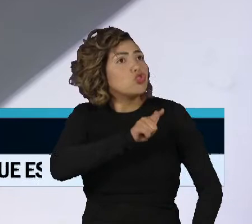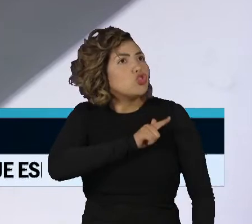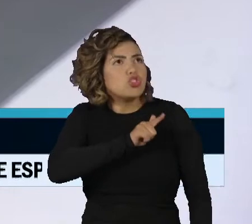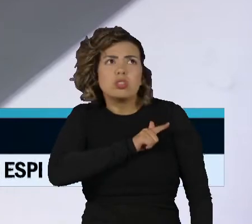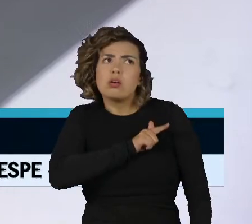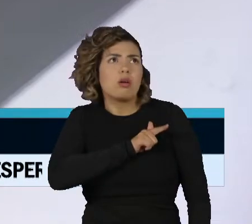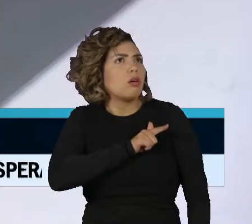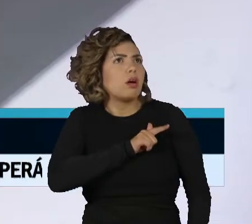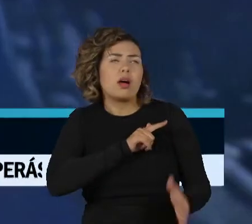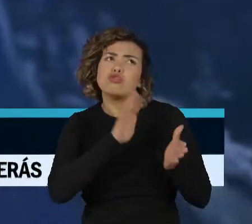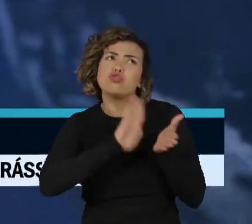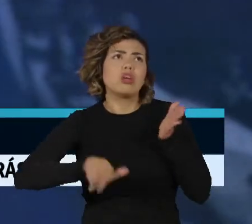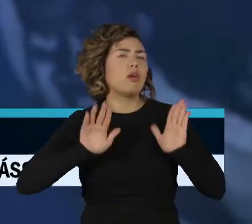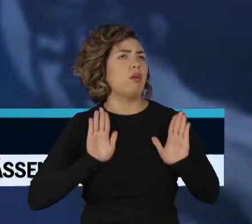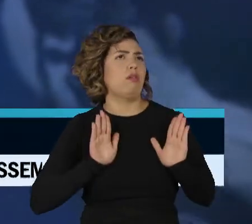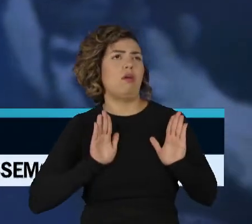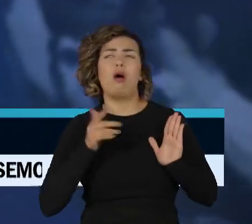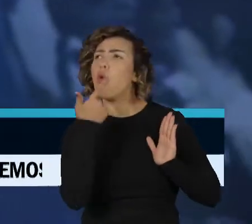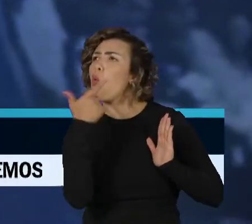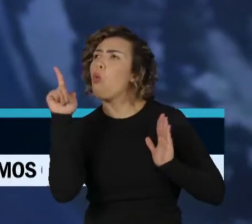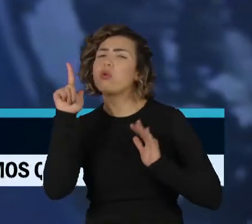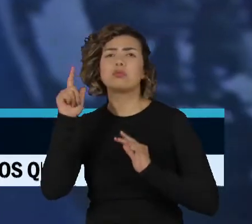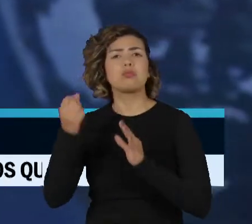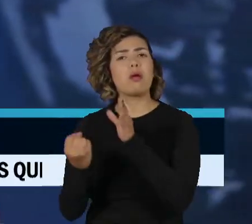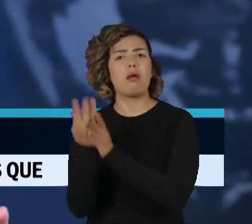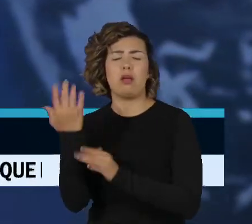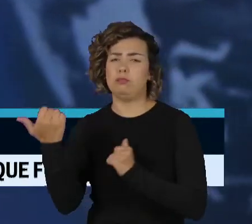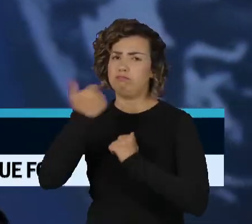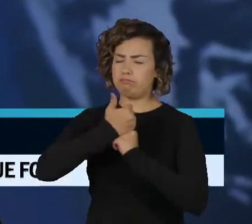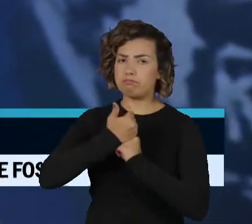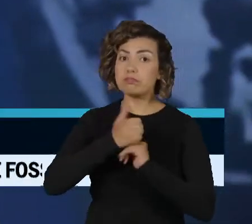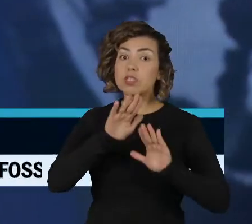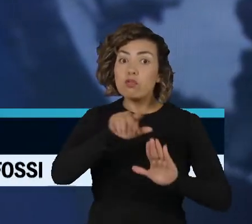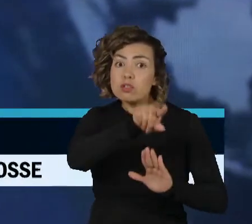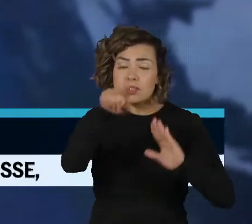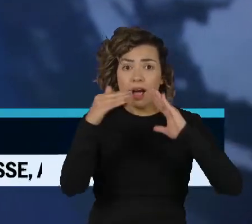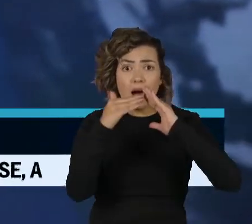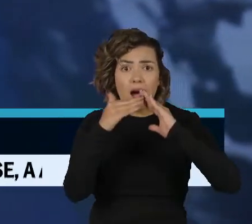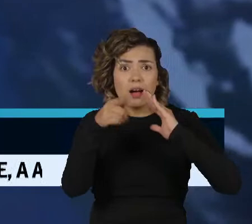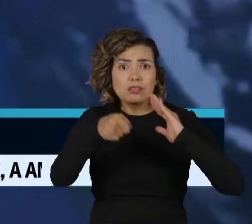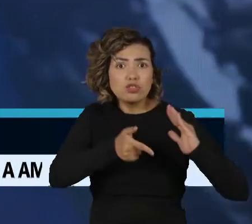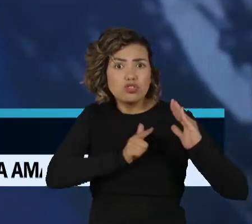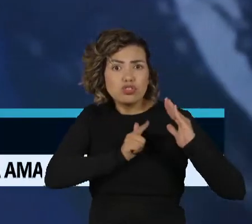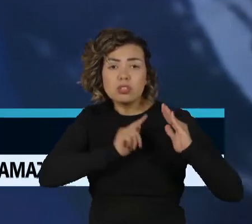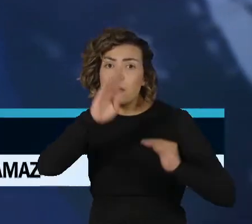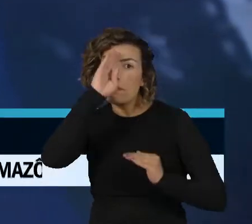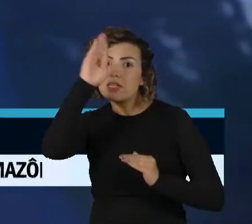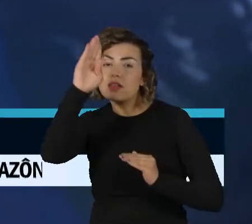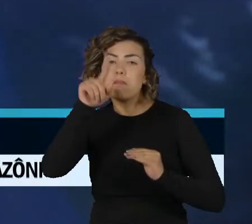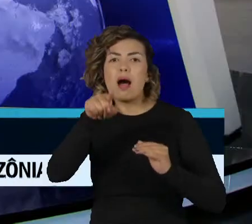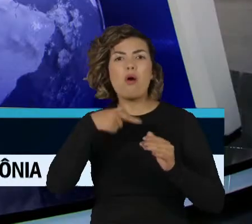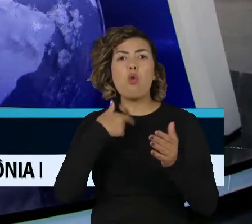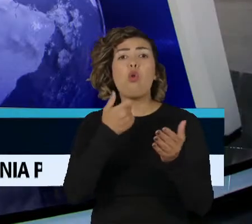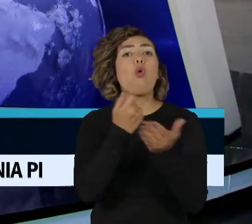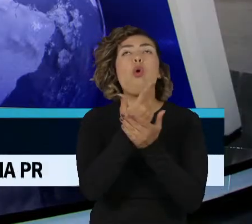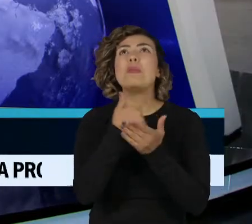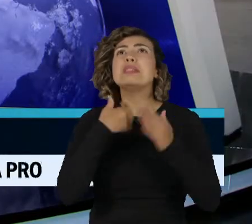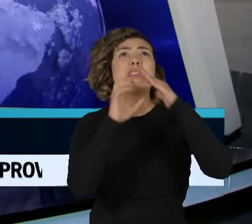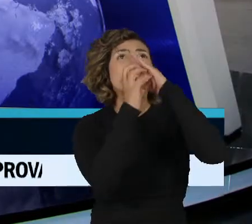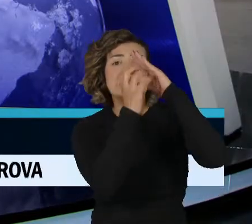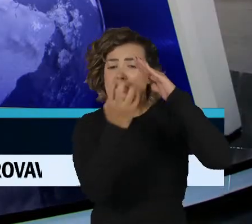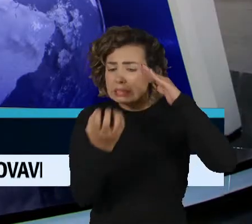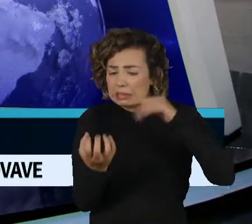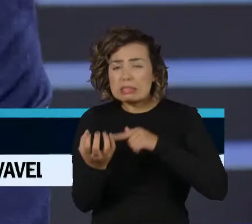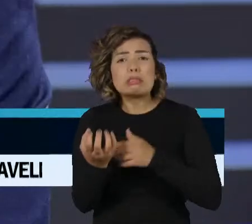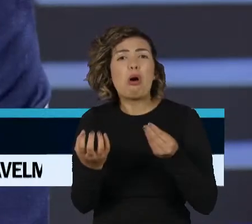né? Agora, e as pessoas em casa que têm essas lâmpadas devem levar os pontos de reciclagem. Queria te ouvir também justamente sobre isso,